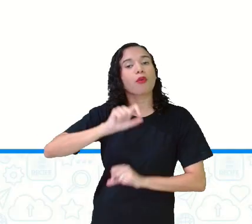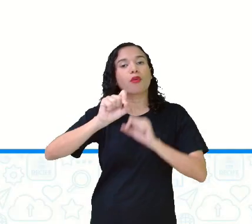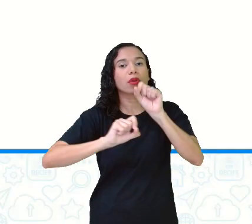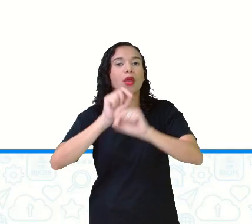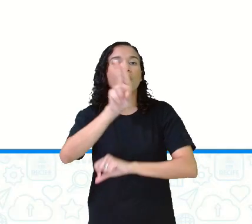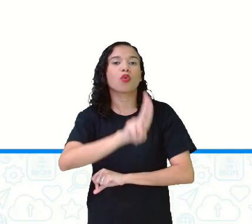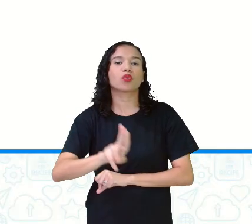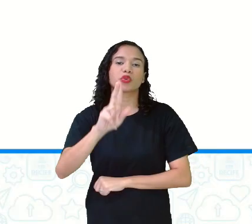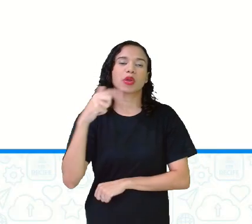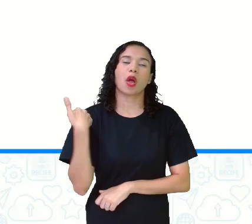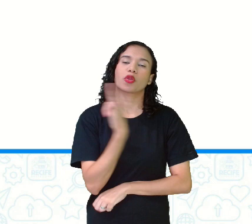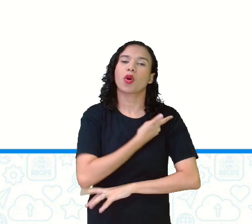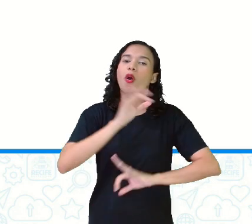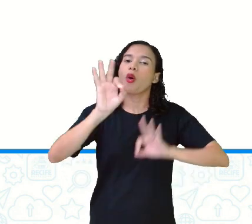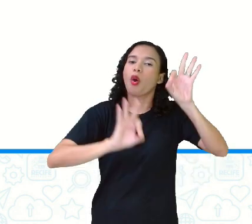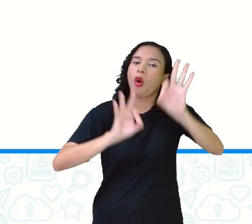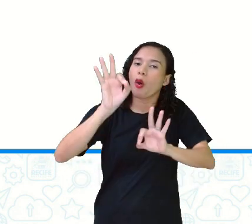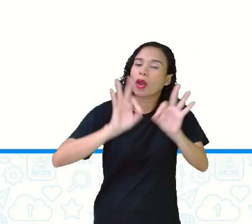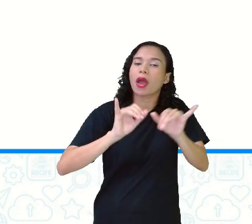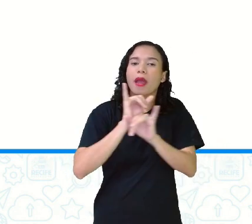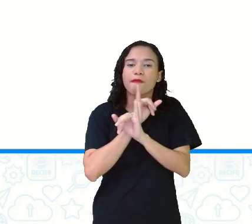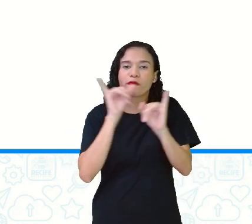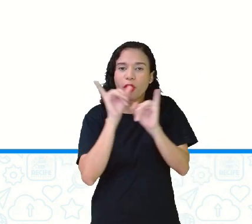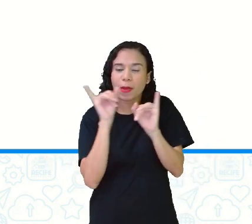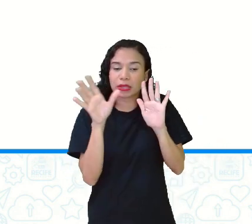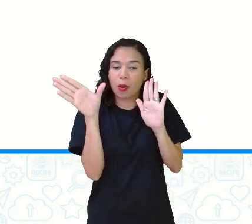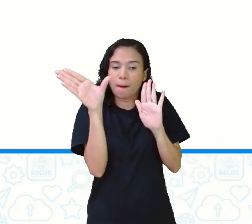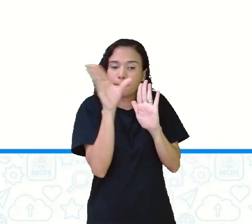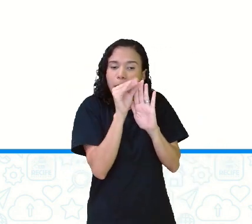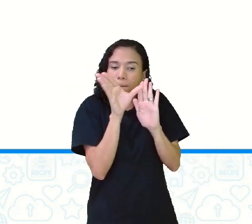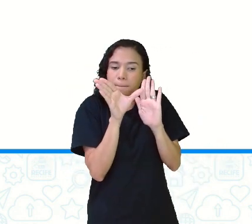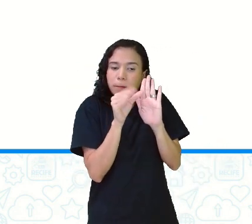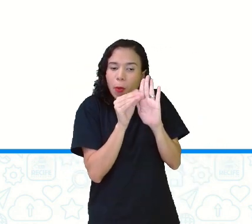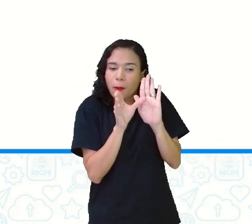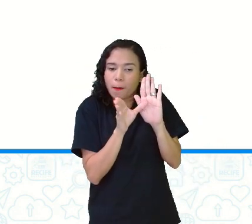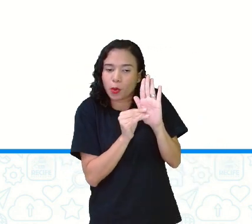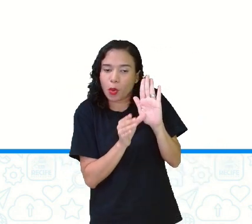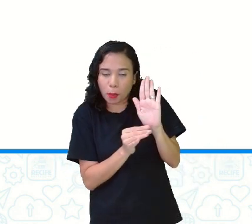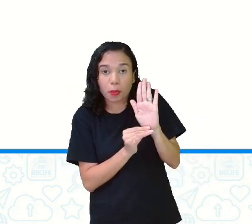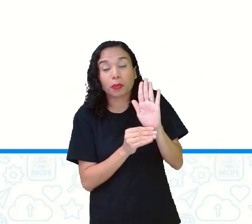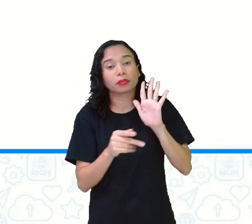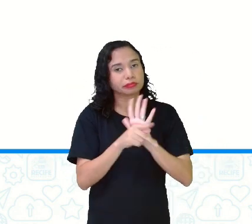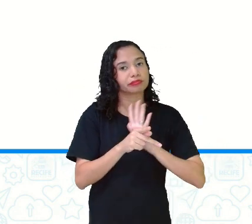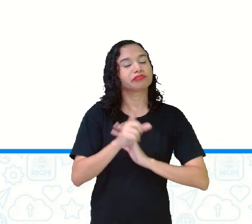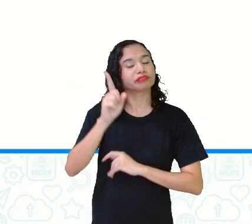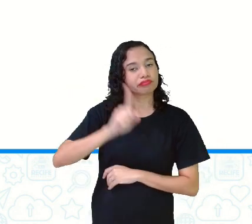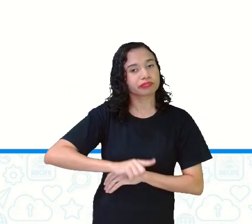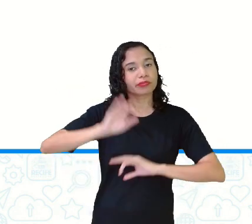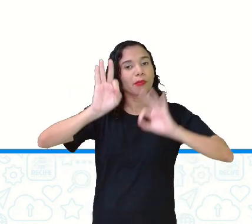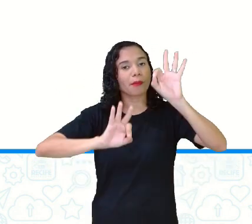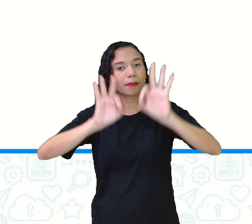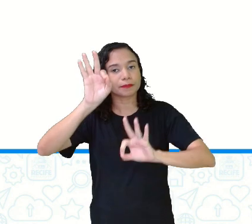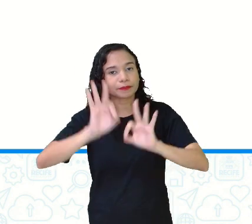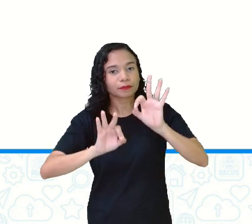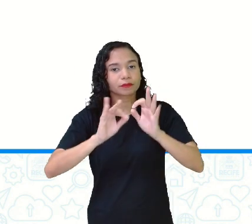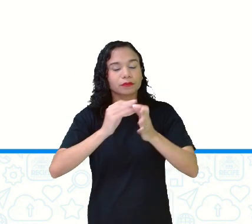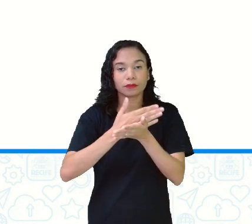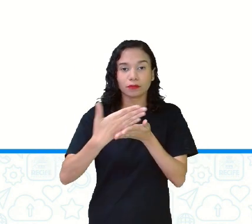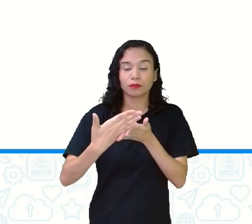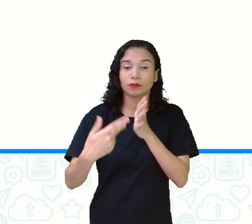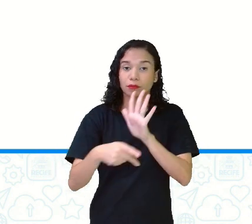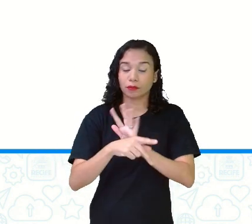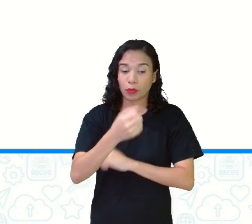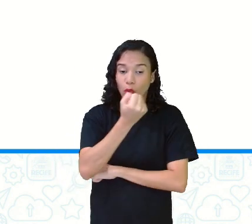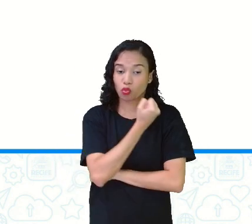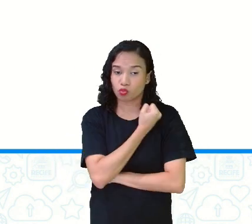gente organizar informações. Essas informações, elas são organizadas a partir